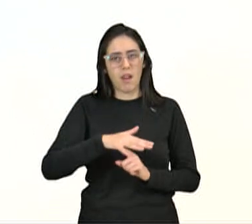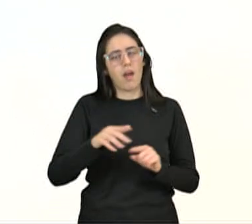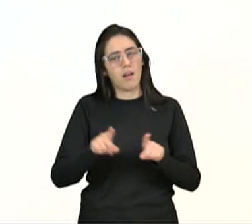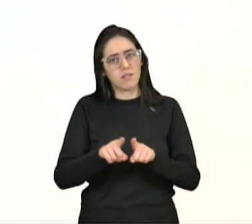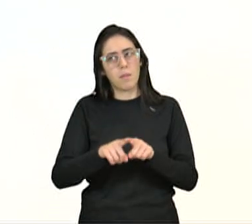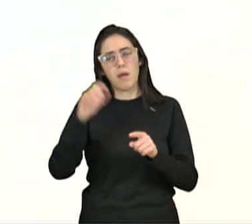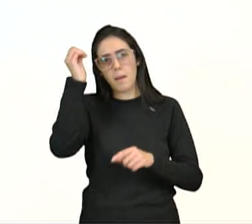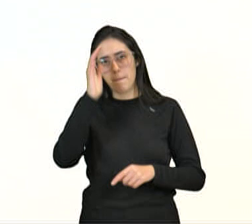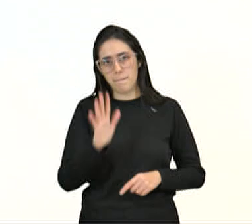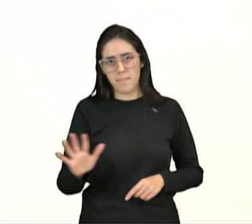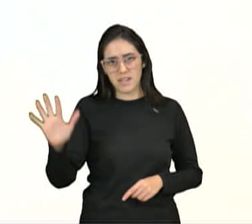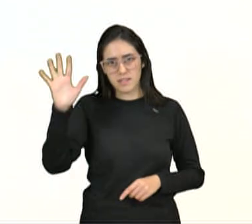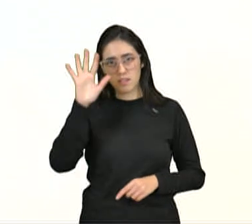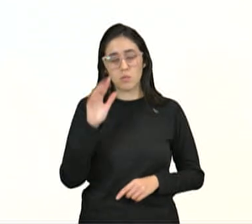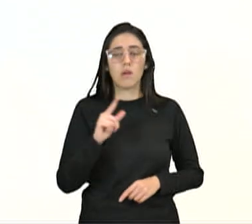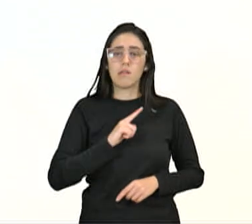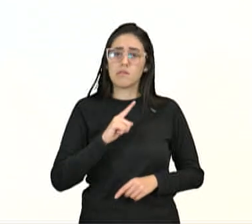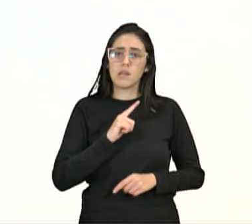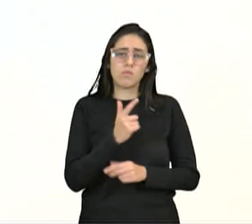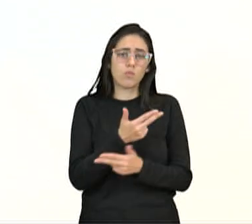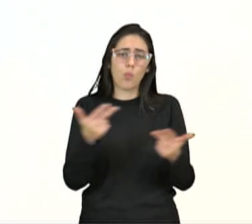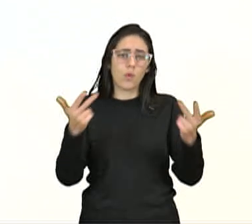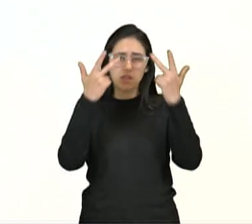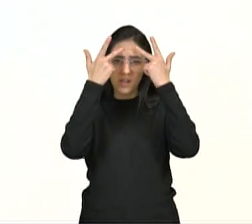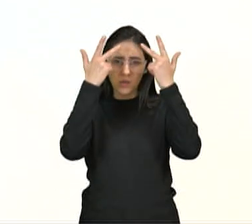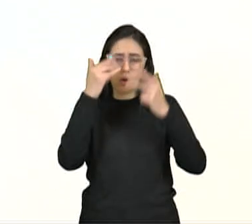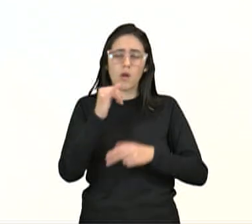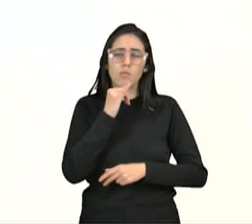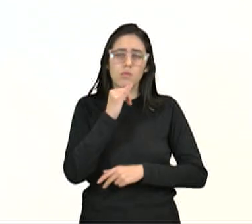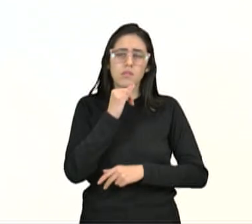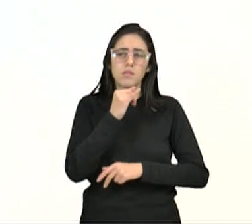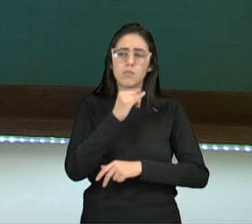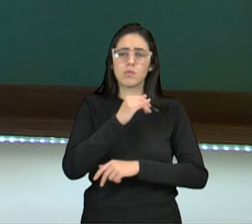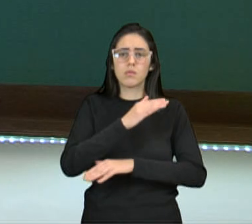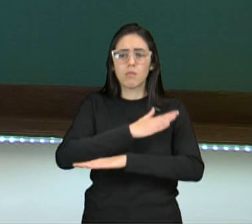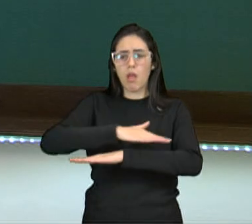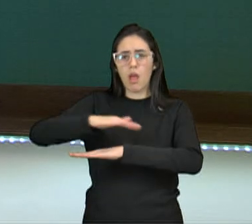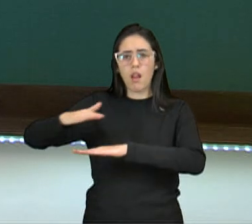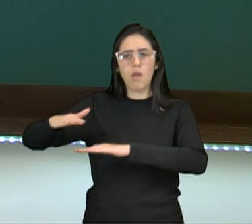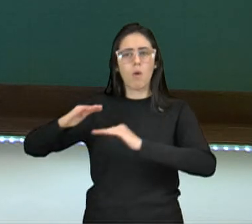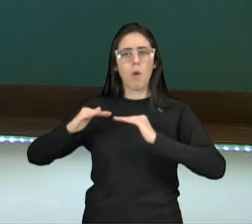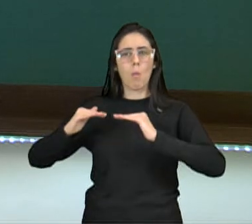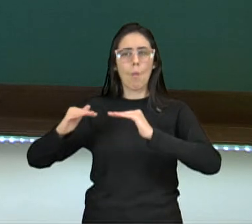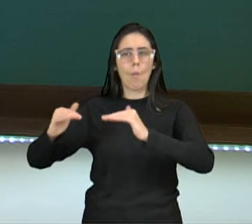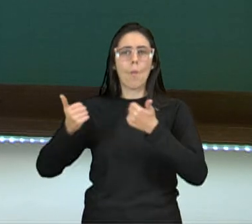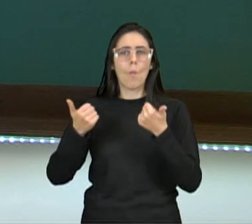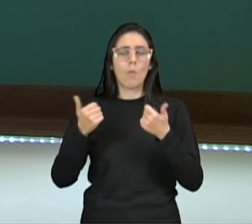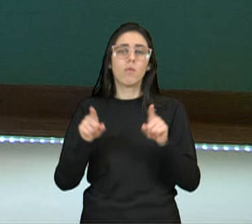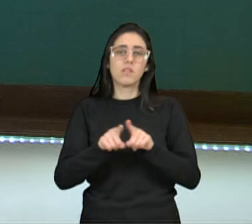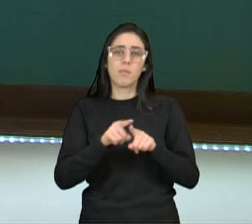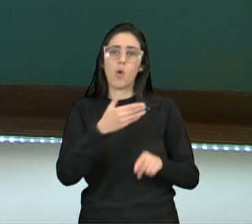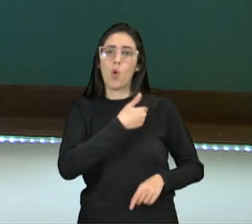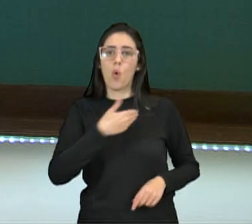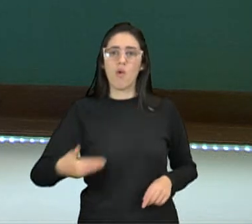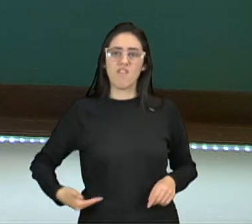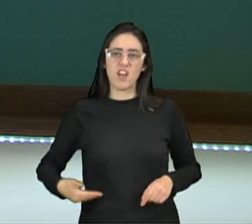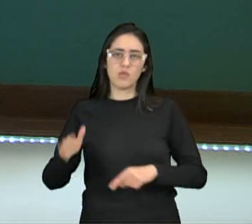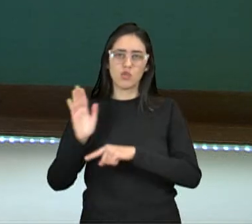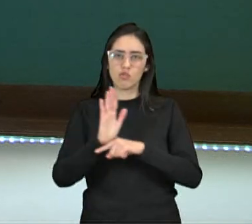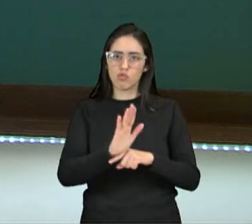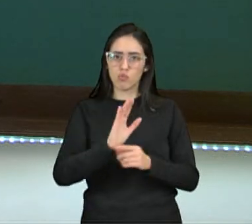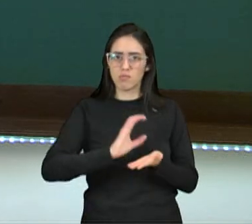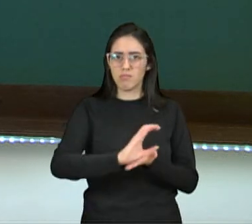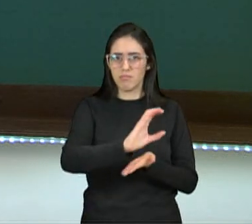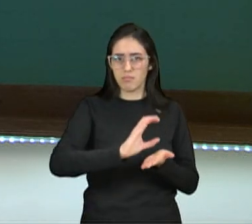Elas são favorecidas por fatores naturais, como o relevo plano e os incentivos também do governo. E esse é